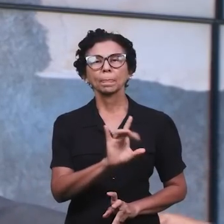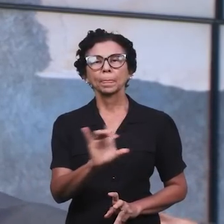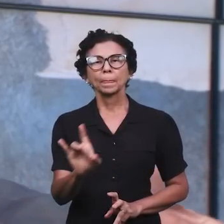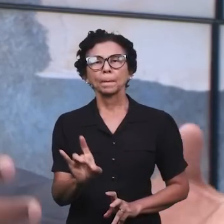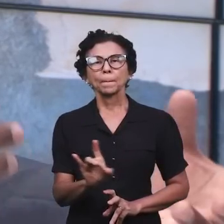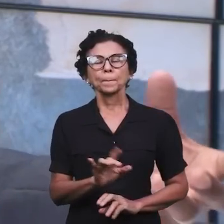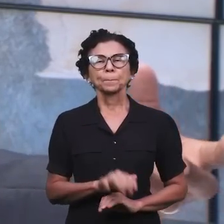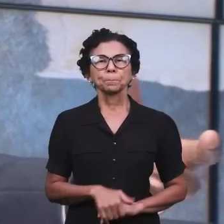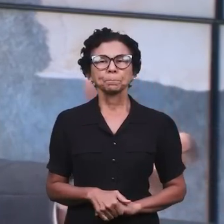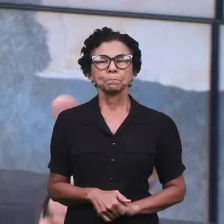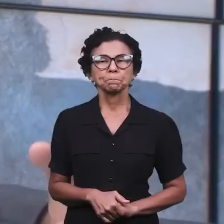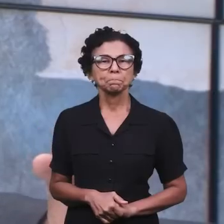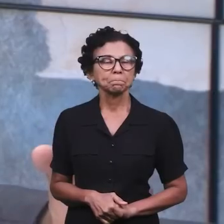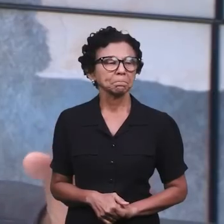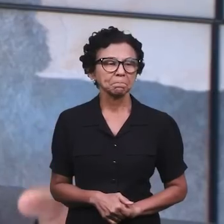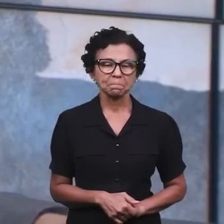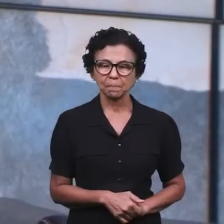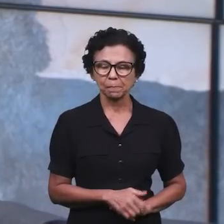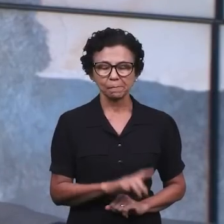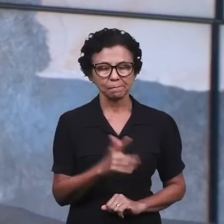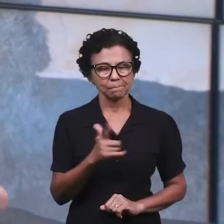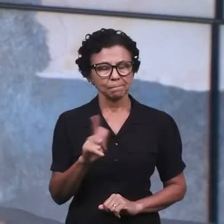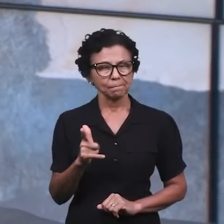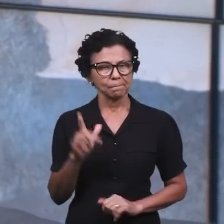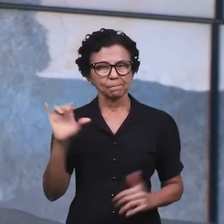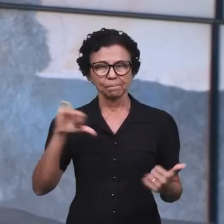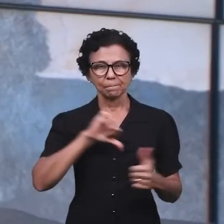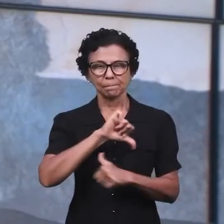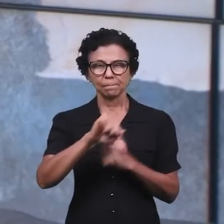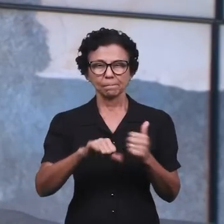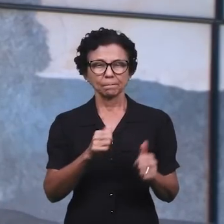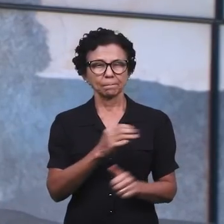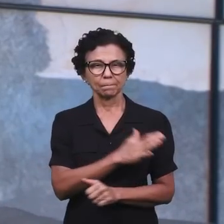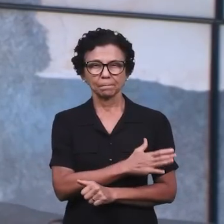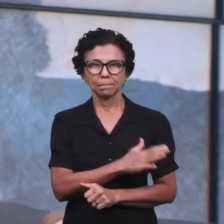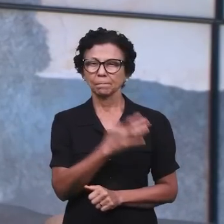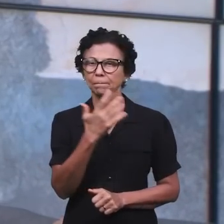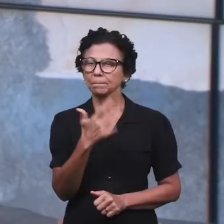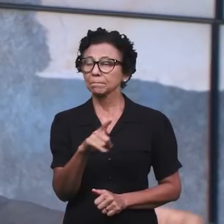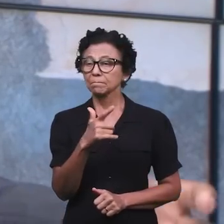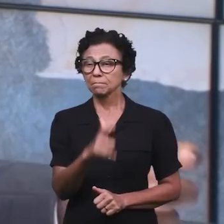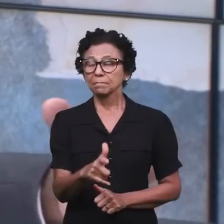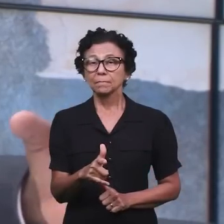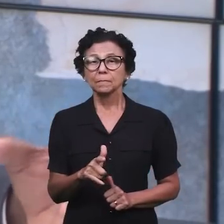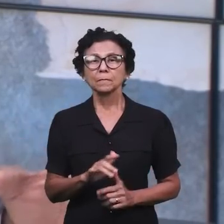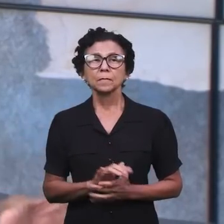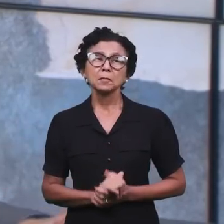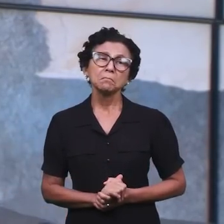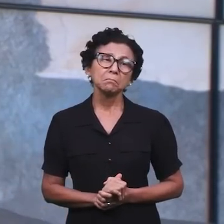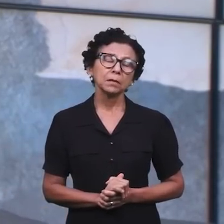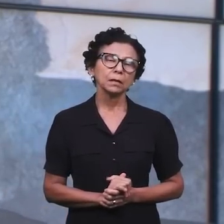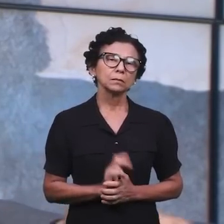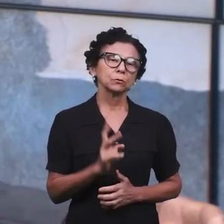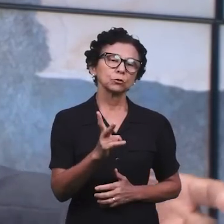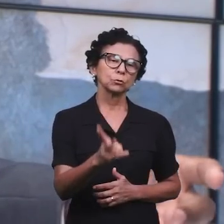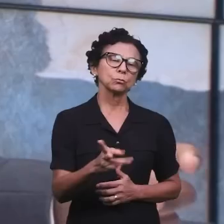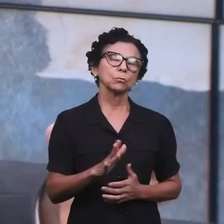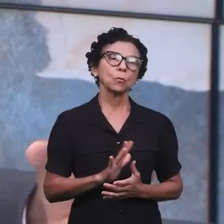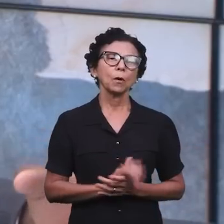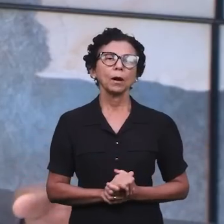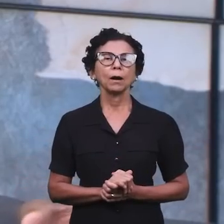uma vez que não havia um arrependimento, não havia uma conversão verdadeira, trouxeram consigo as suas culturas, as